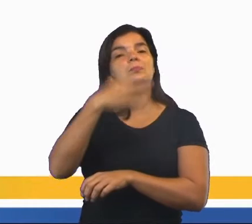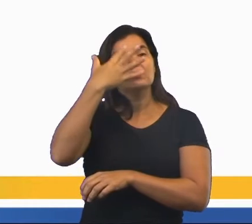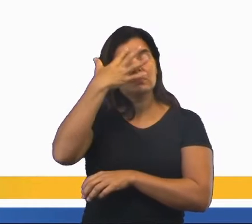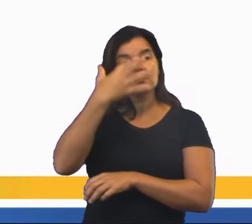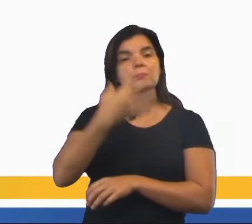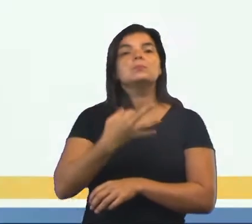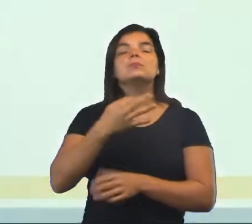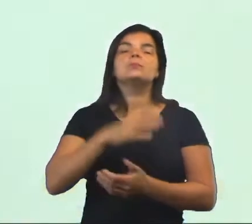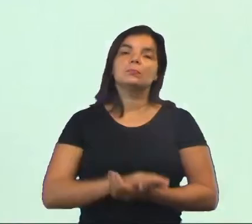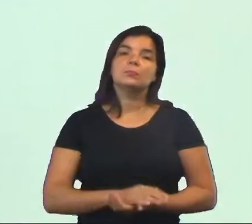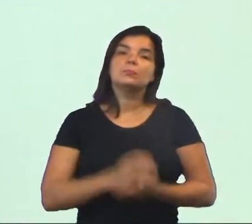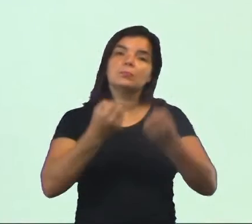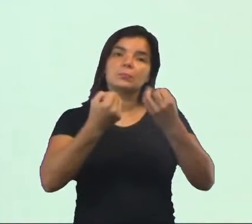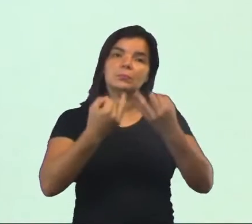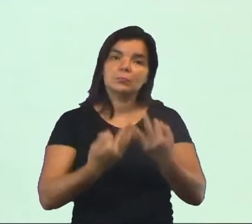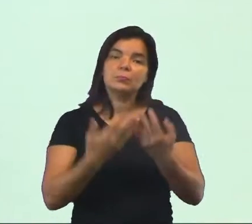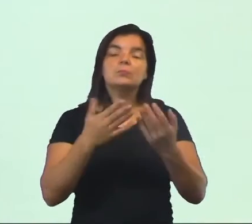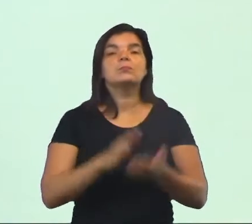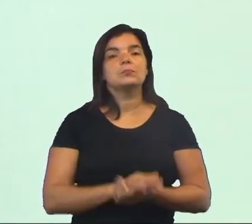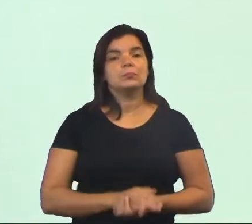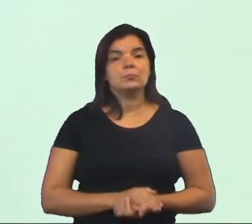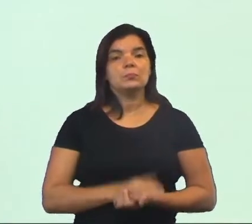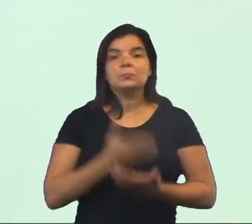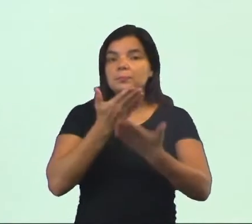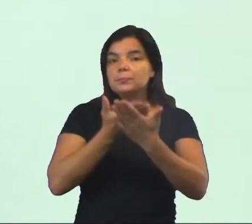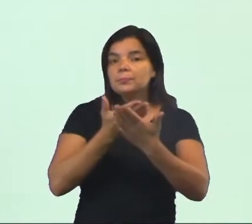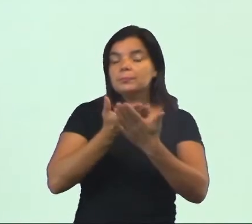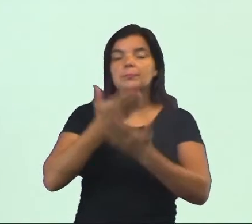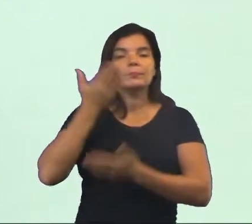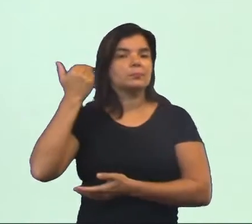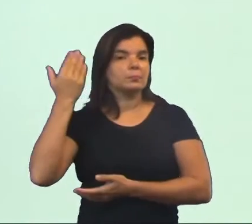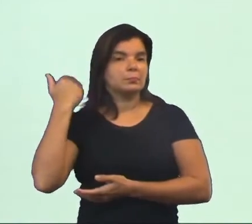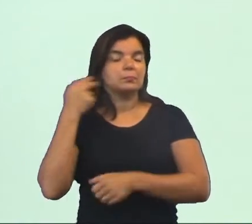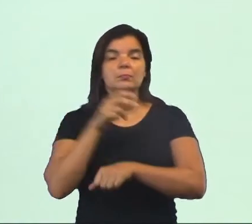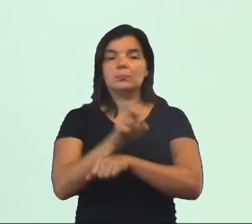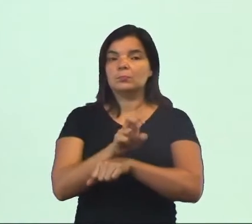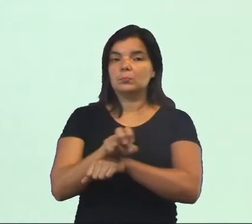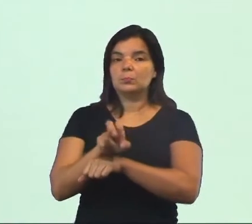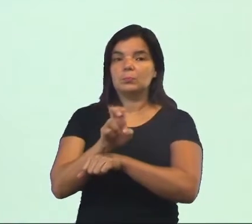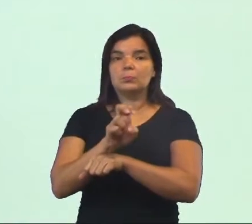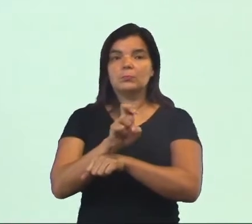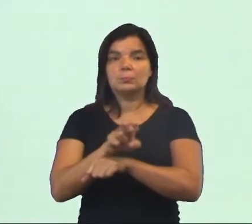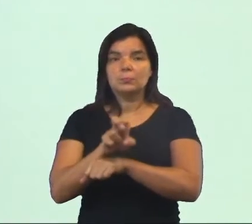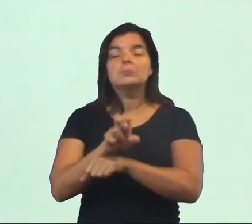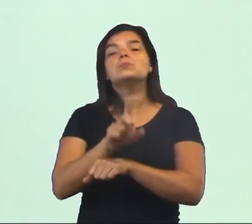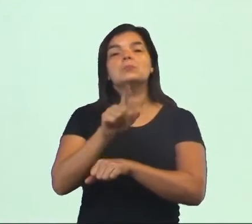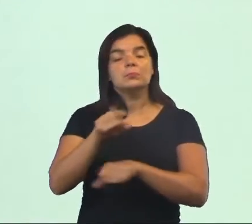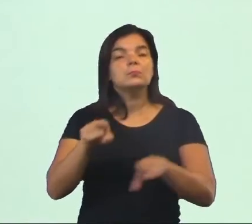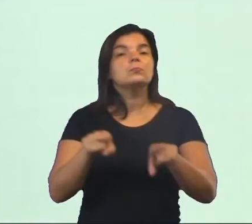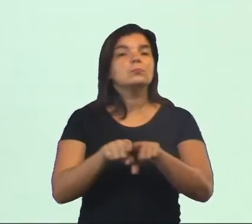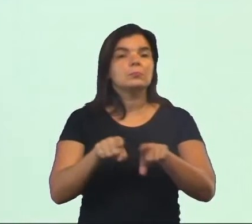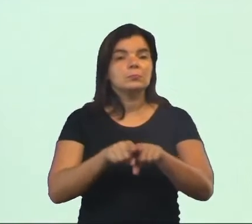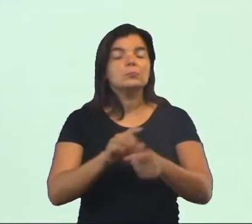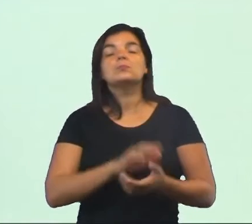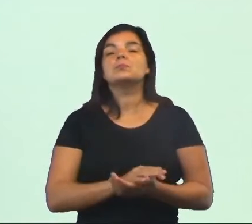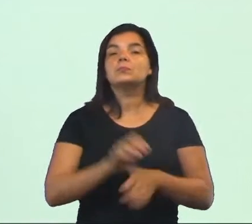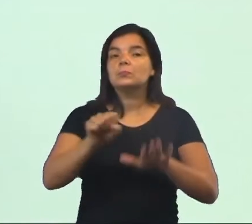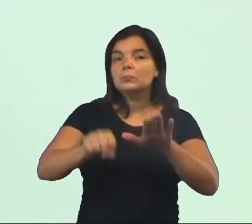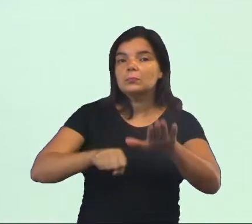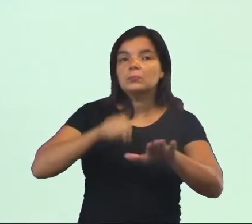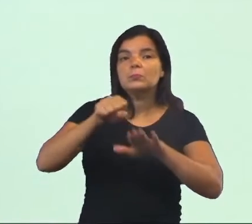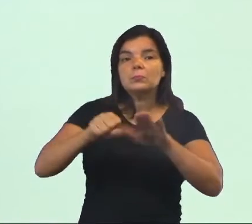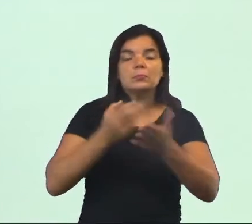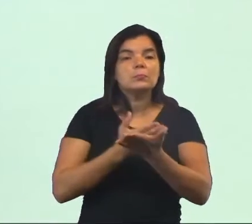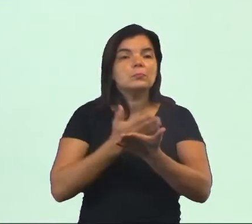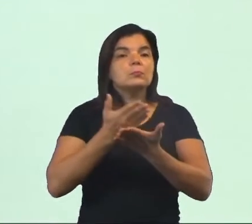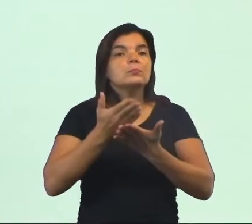sobre isso que nós falávamos em um momento da nossa aula passada. A mecanização no campo é esse momento onde as máquinas, elas começam